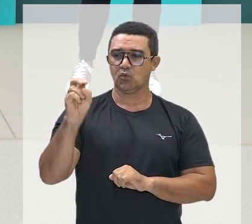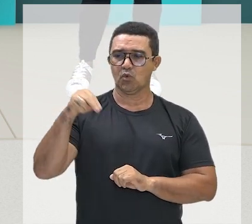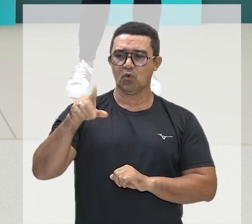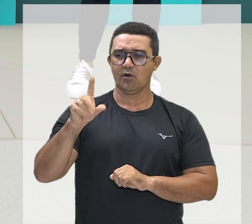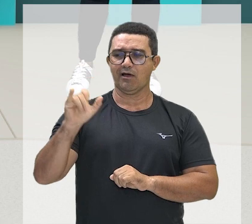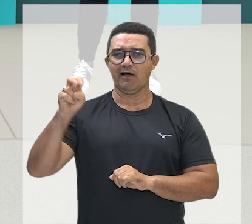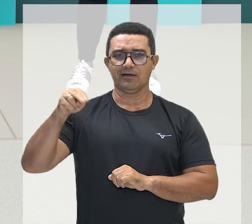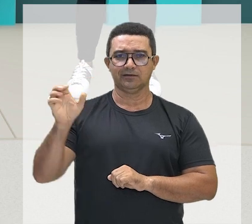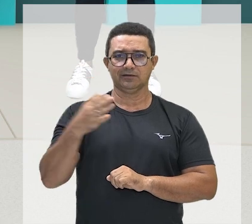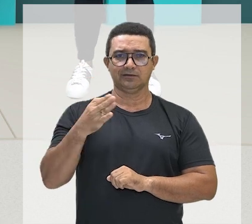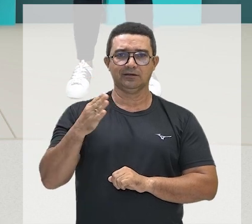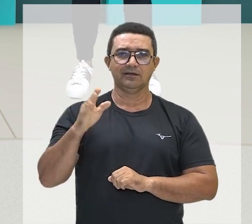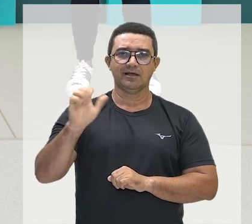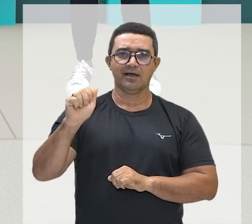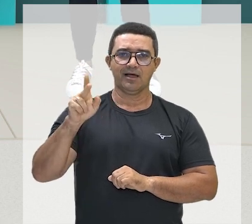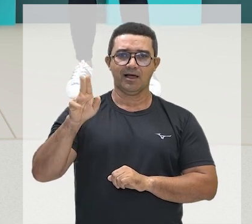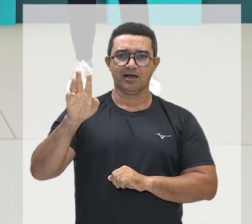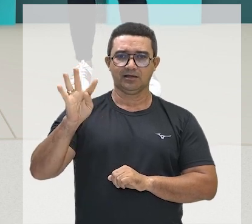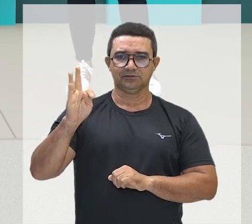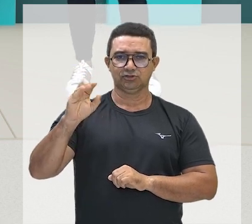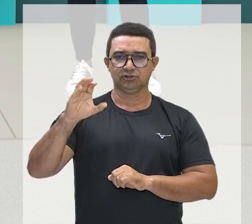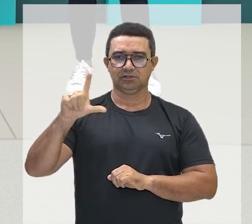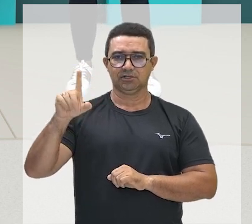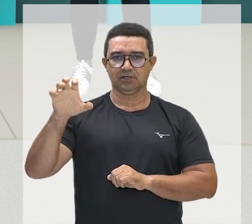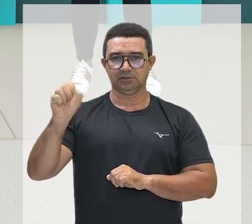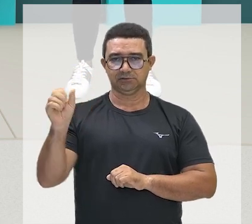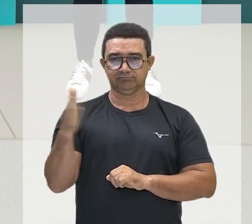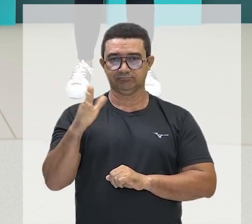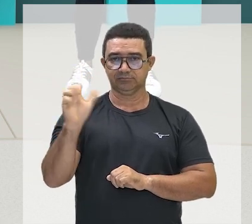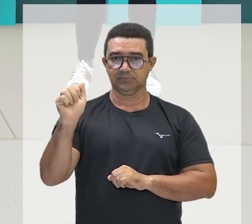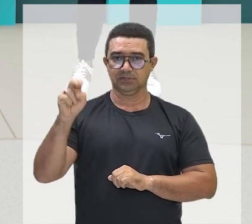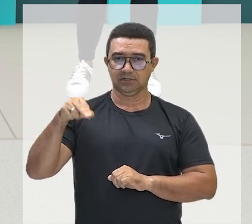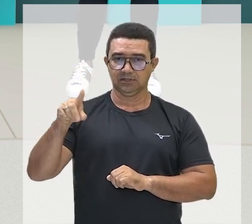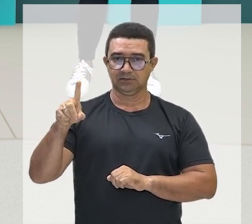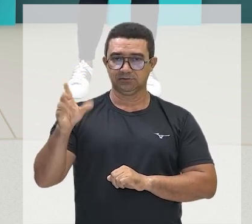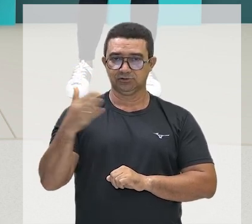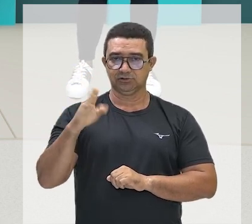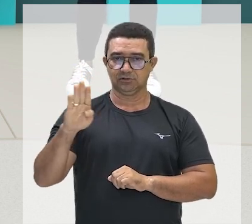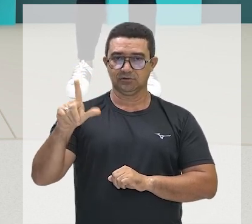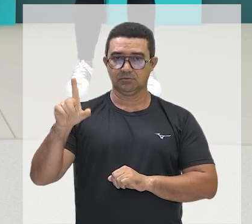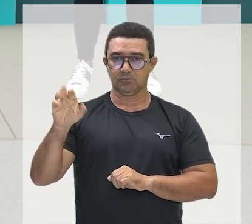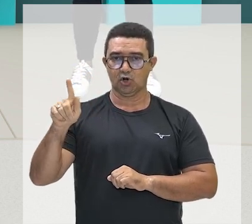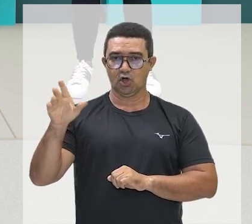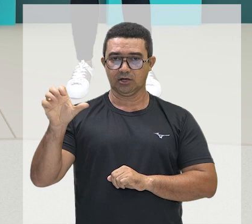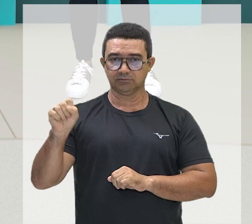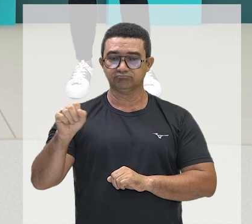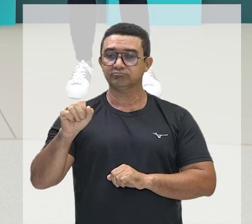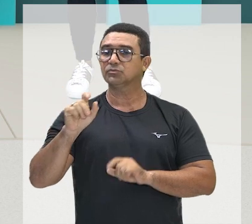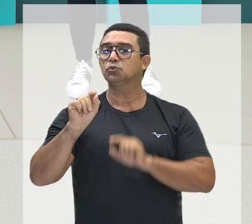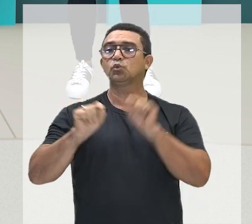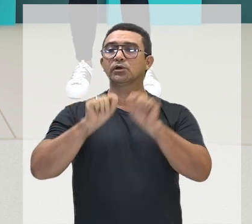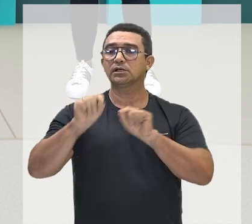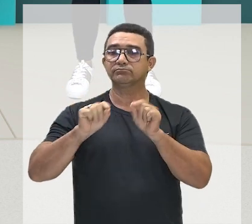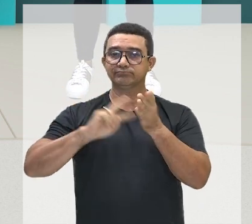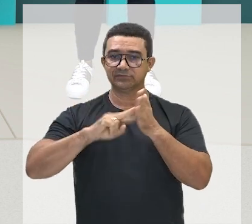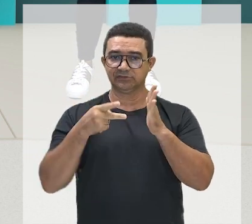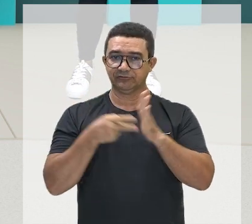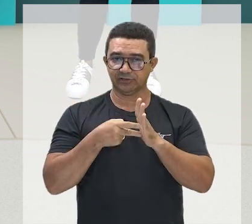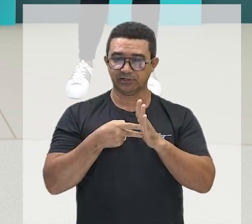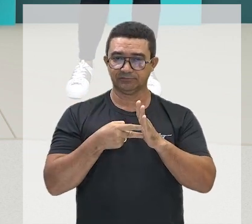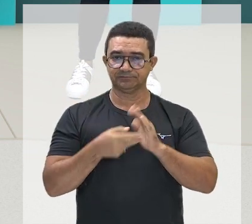blogs, vamos ler aqui o que é, o que significa. Informative, educational or